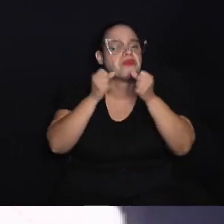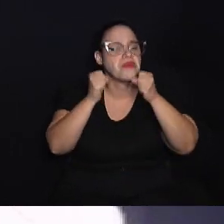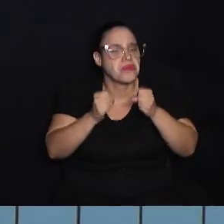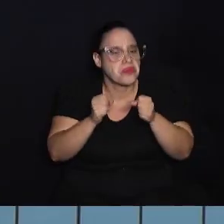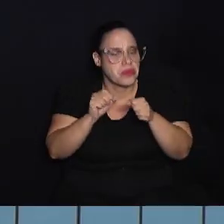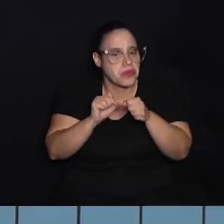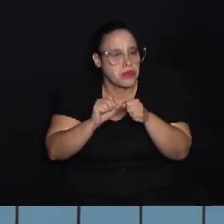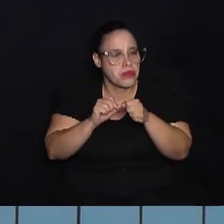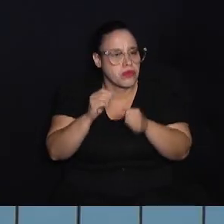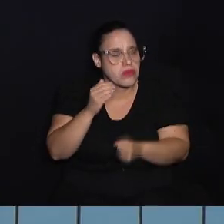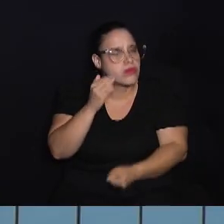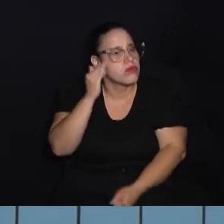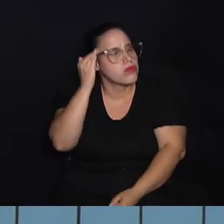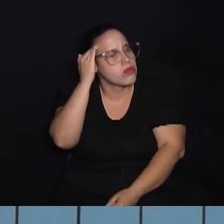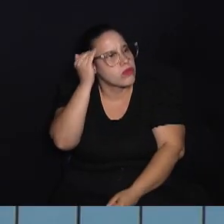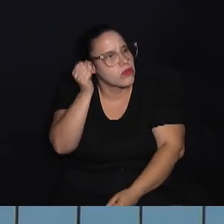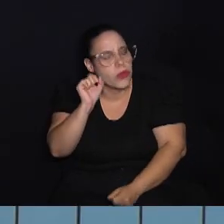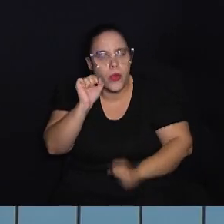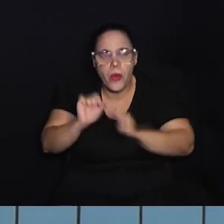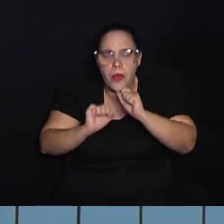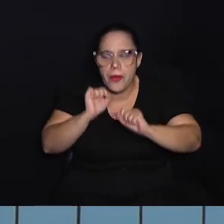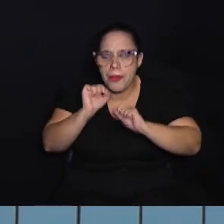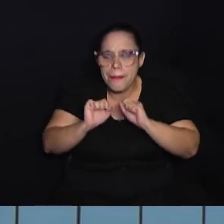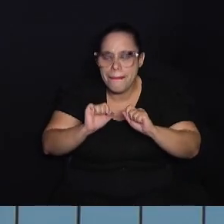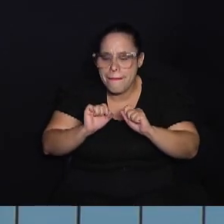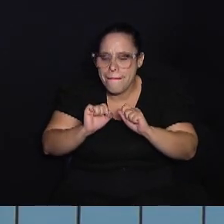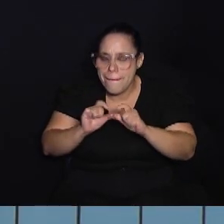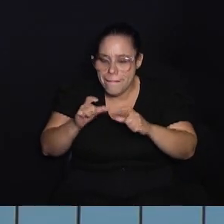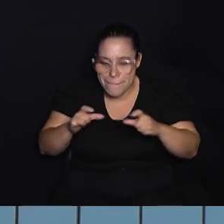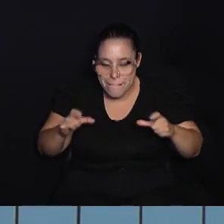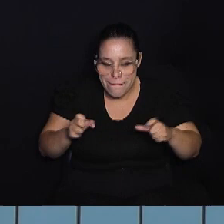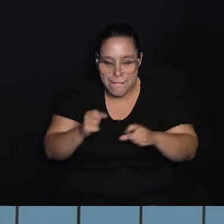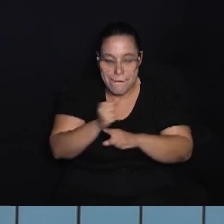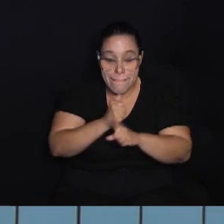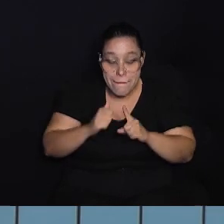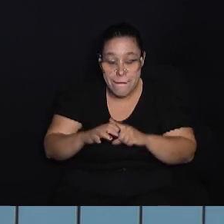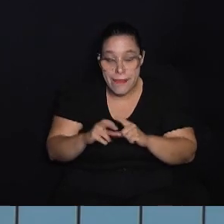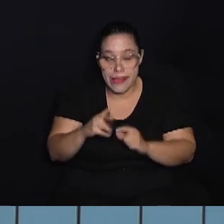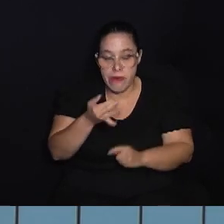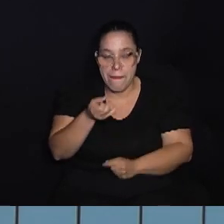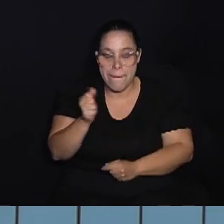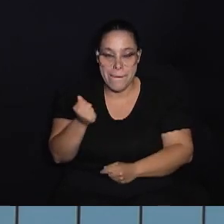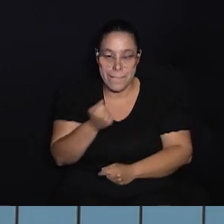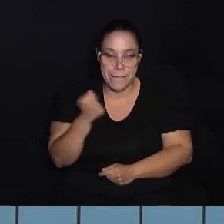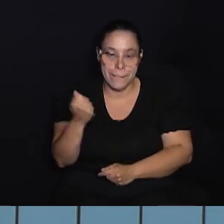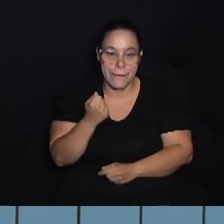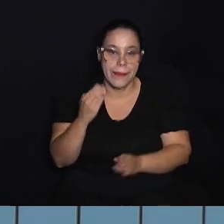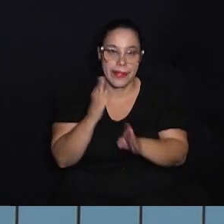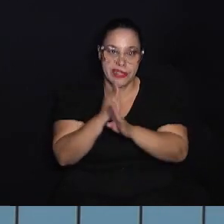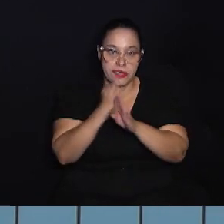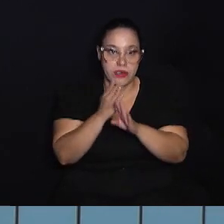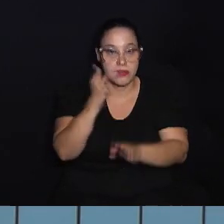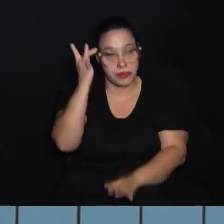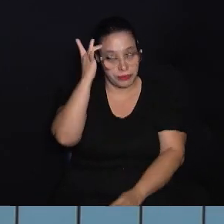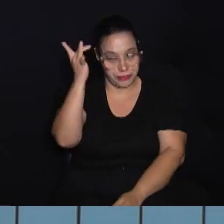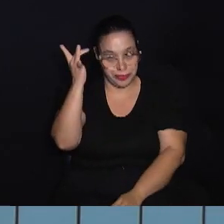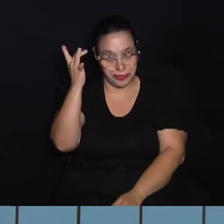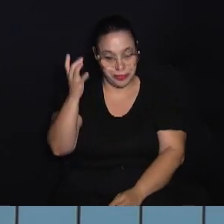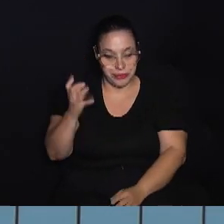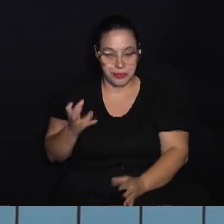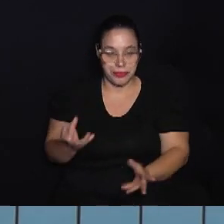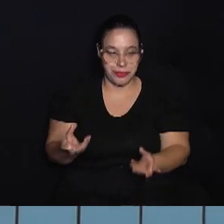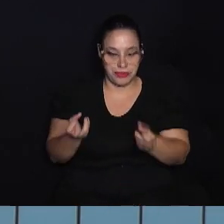E como é que a gente pode fazer para saber onde tem um ponto da associação, né? Para a gente encontrar esse ponto